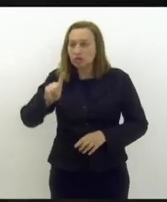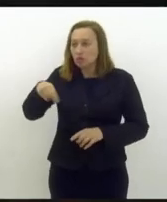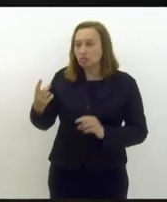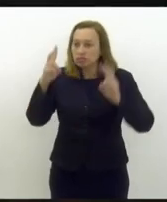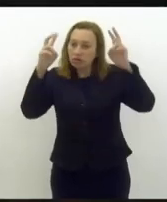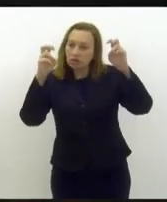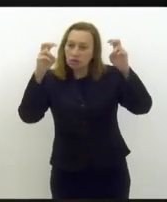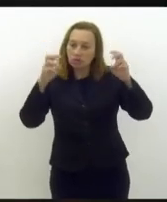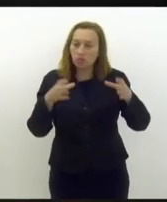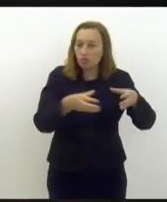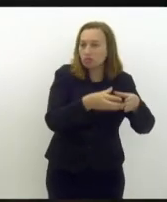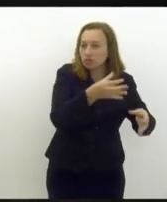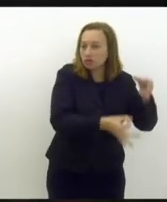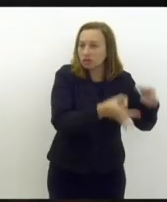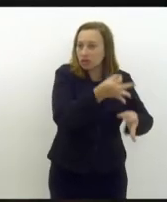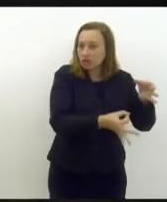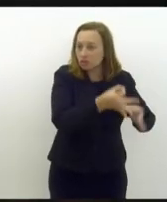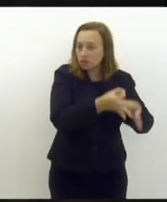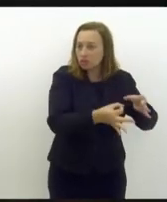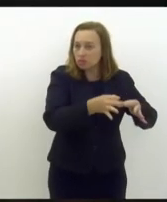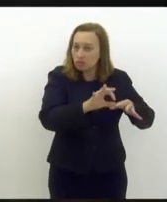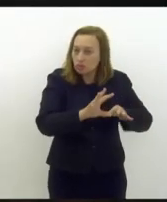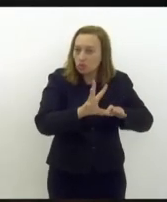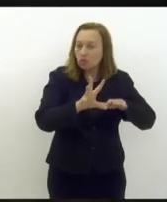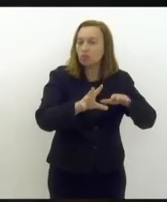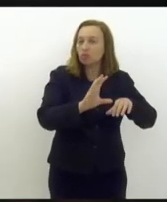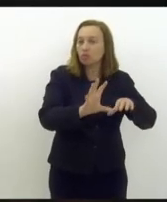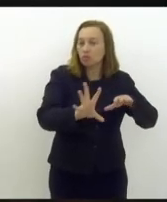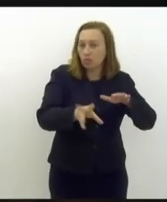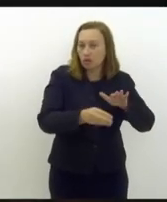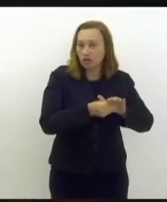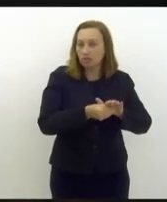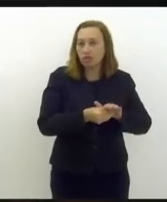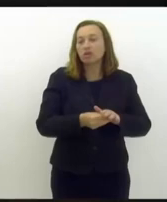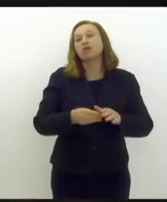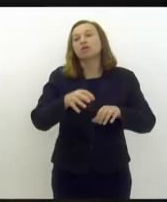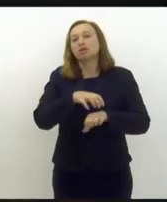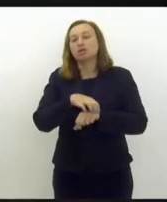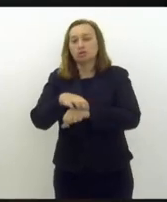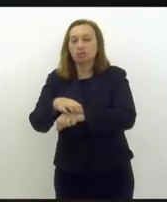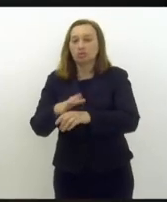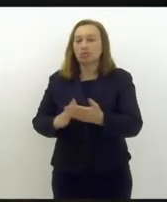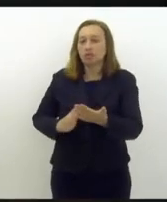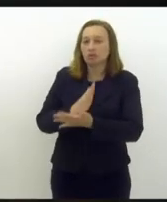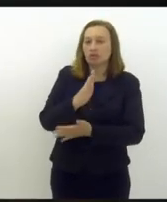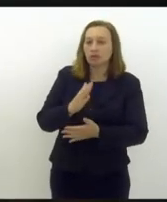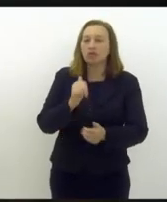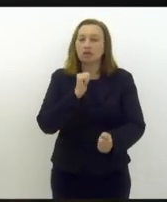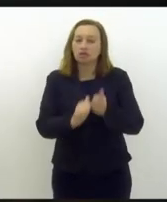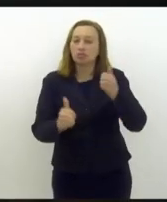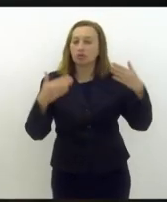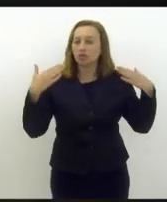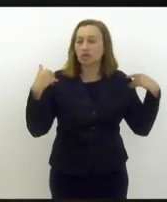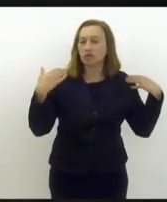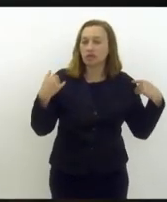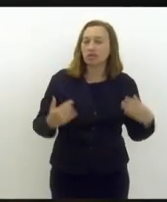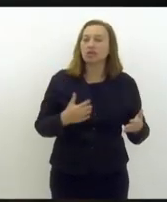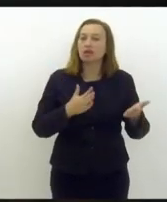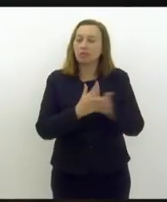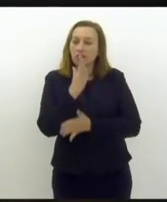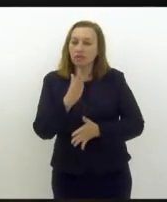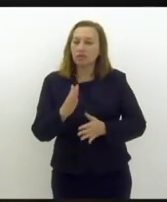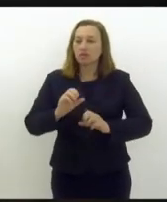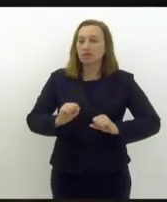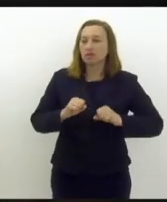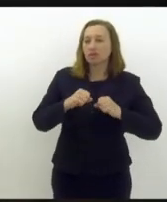Constituição e justiça pela constitucionalidade com emenda de transportes favorável de esporte e lazer favorável de Defesa Civil